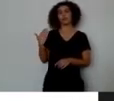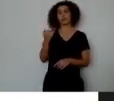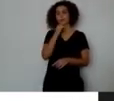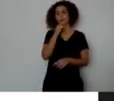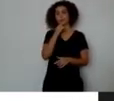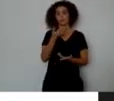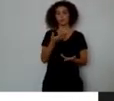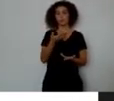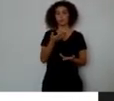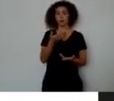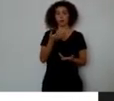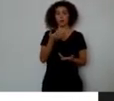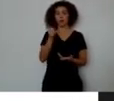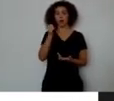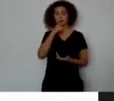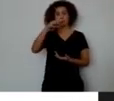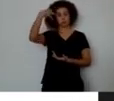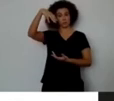da Disney, por que não fazer